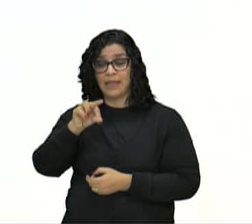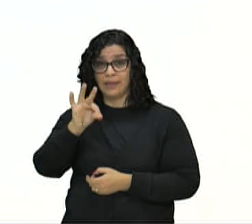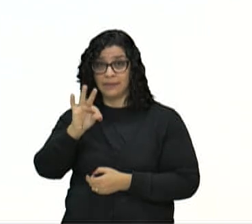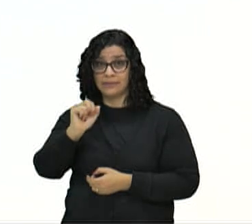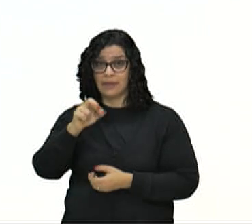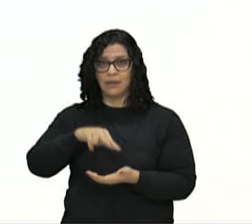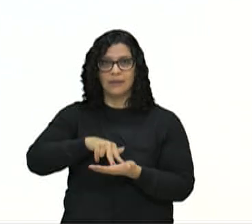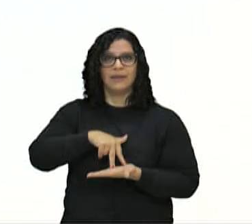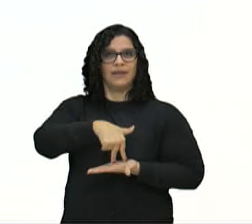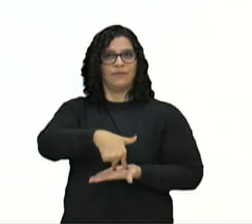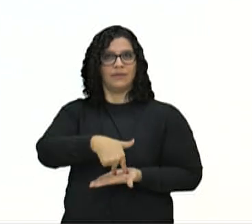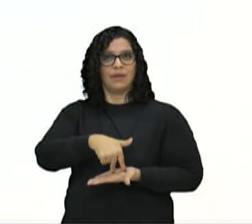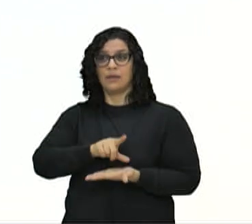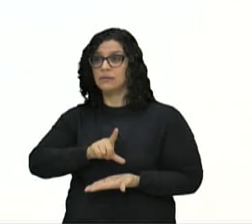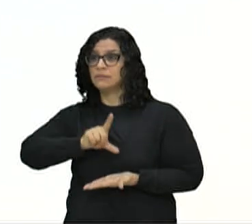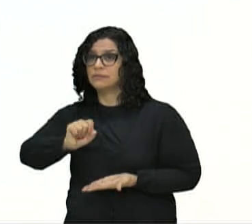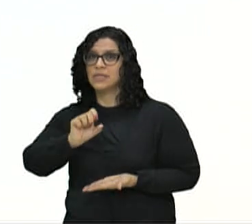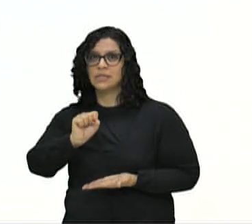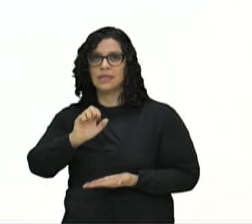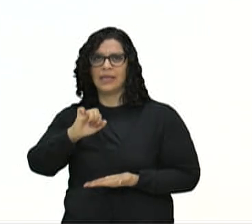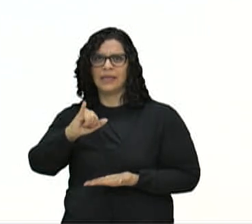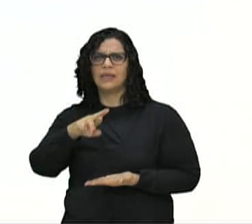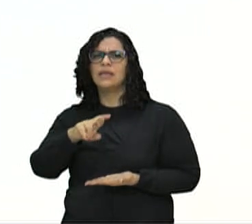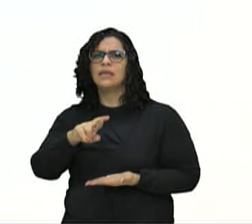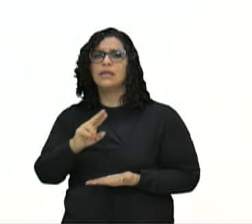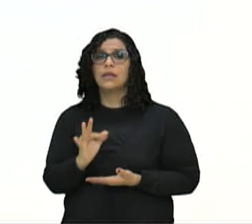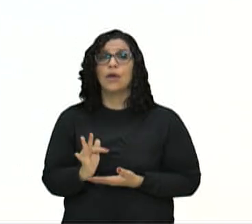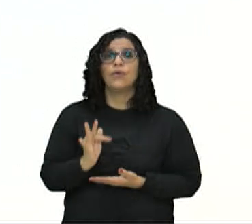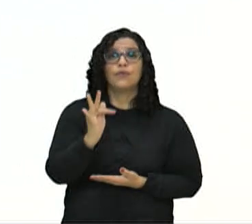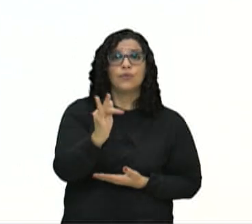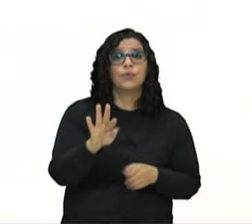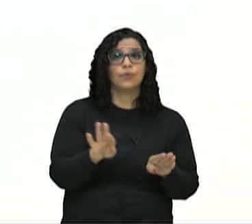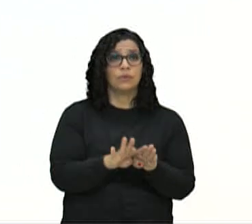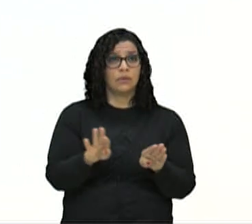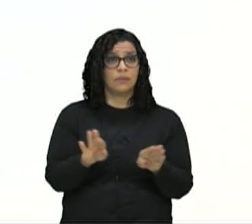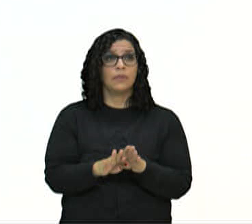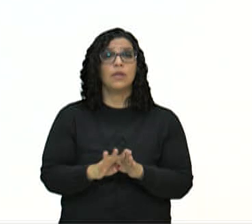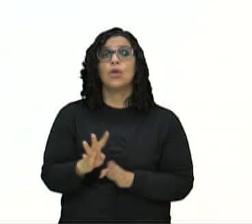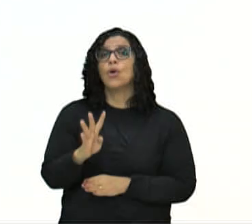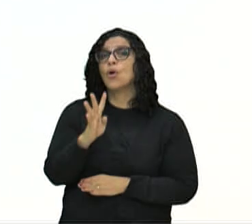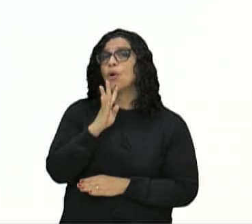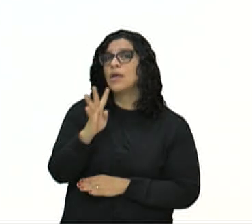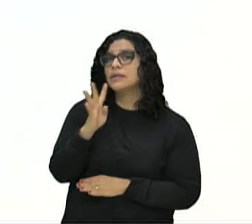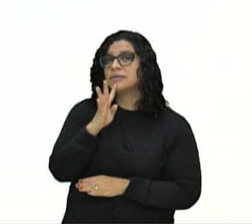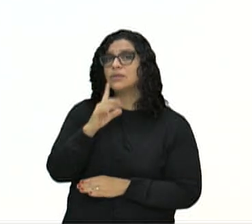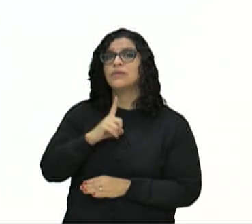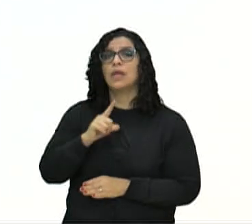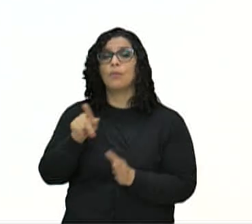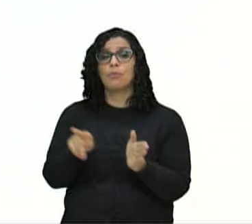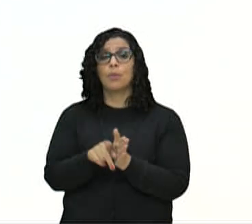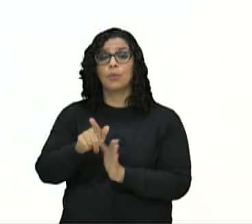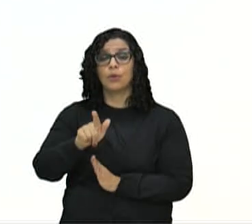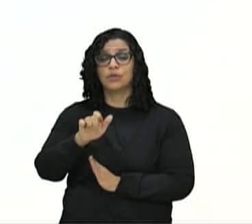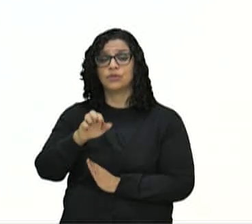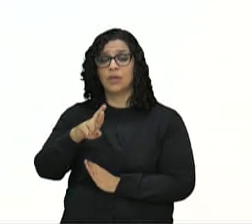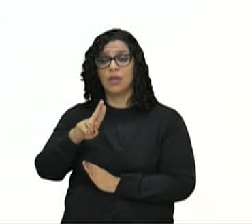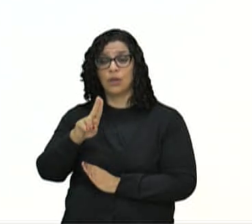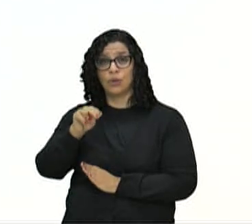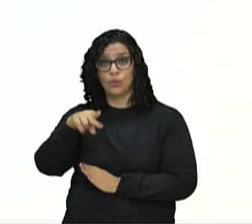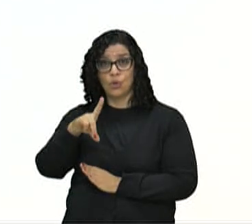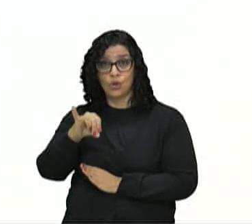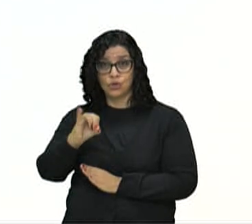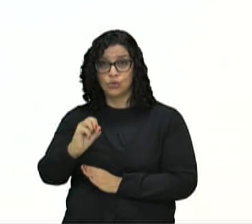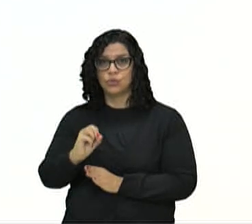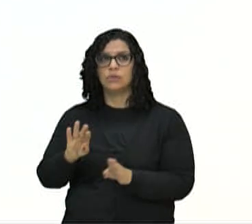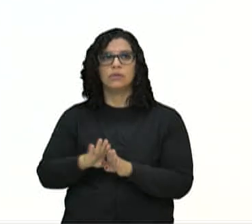no infinitivo, e conhecendo, que está no gerúndio. Uma ocorrência do verbo no futuro do